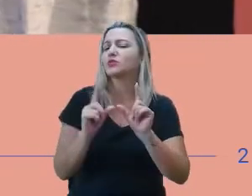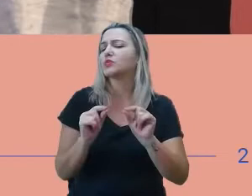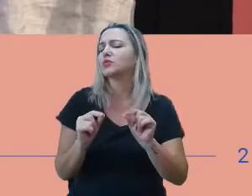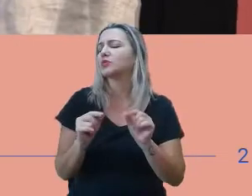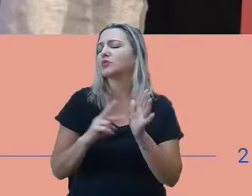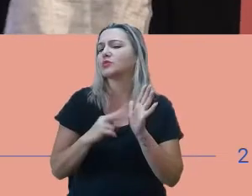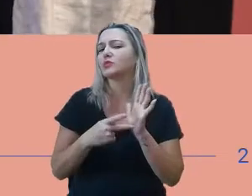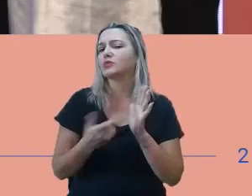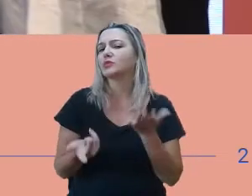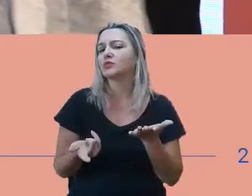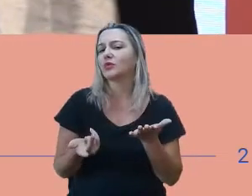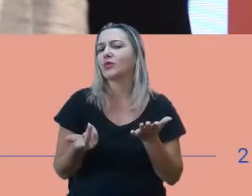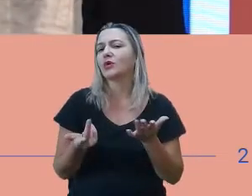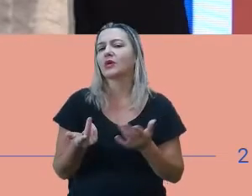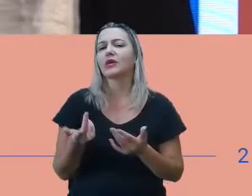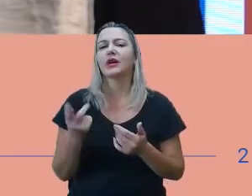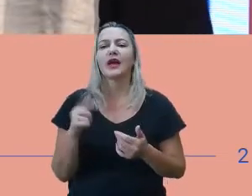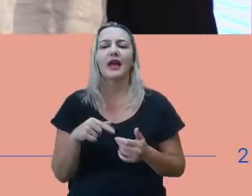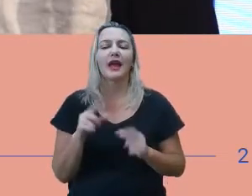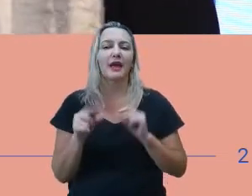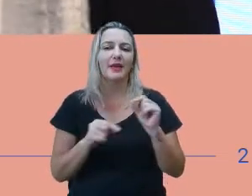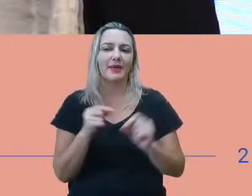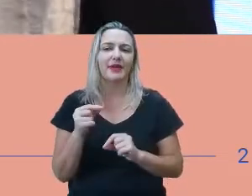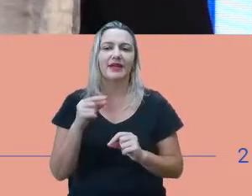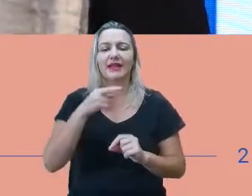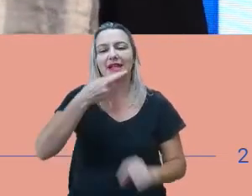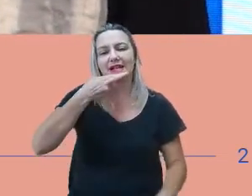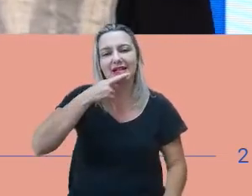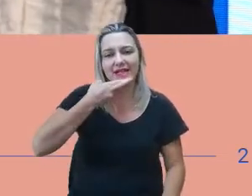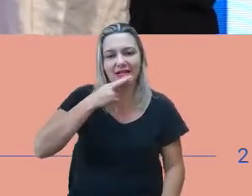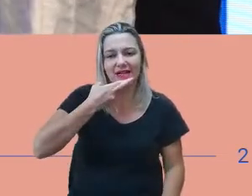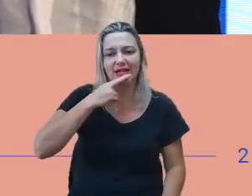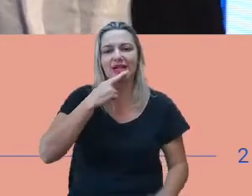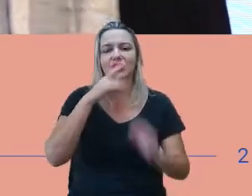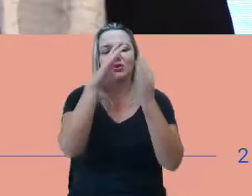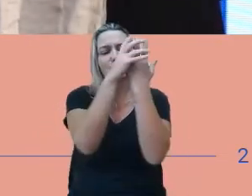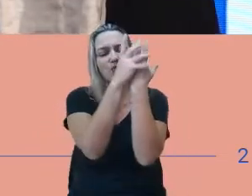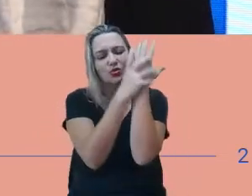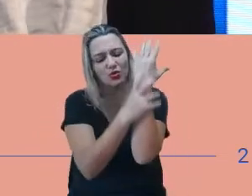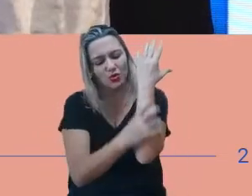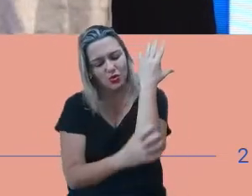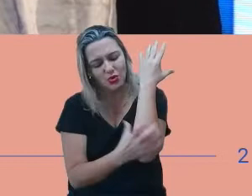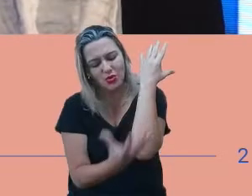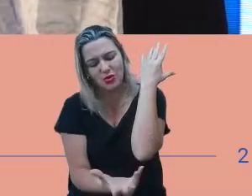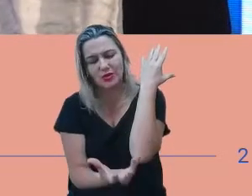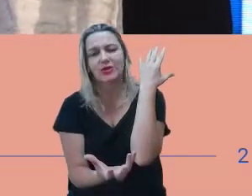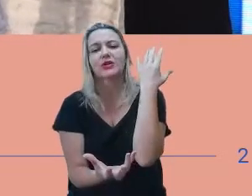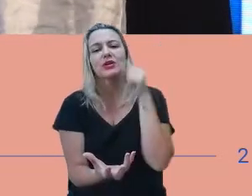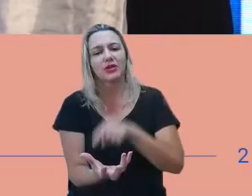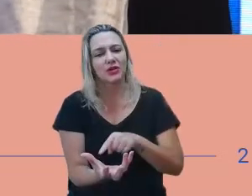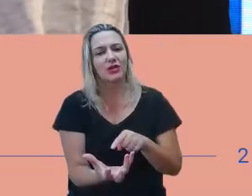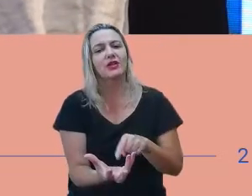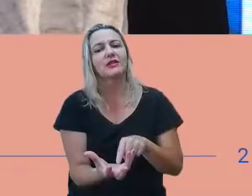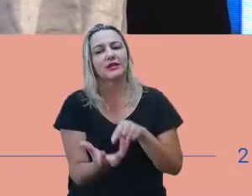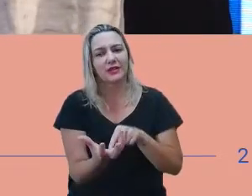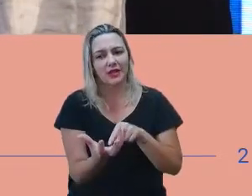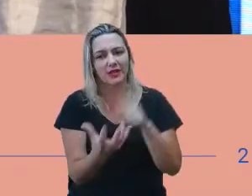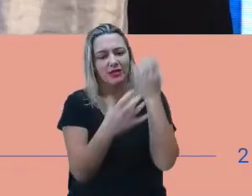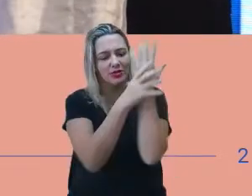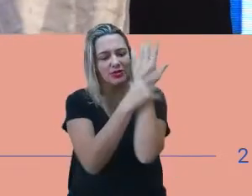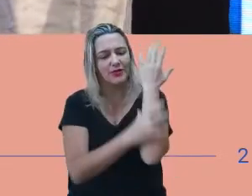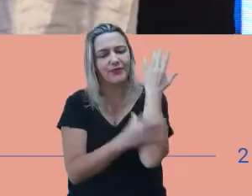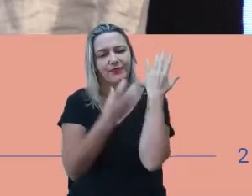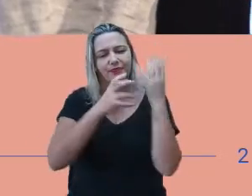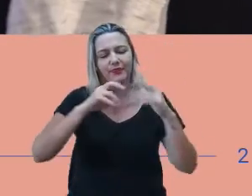que é produzido do bagaço da cana para você fazer o etanol de primeira geração então aquele bagaço que